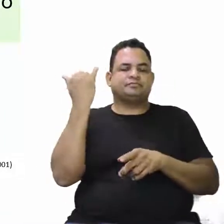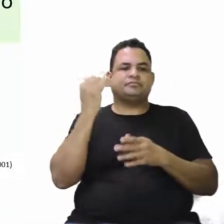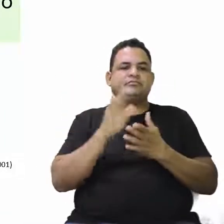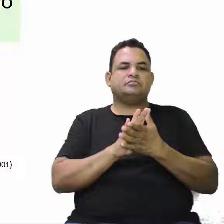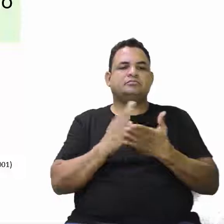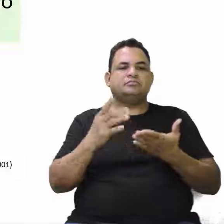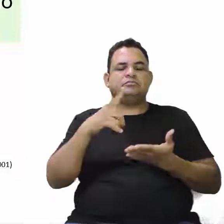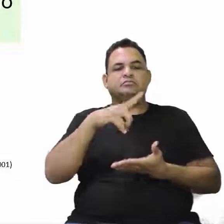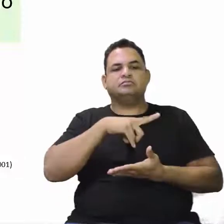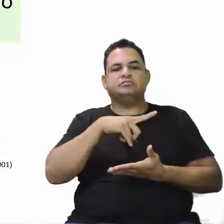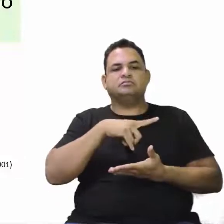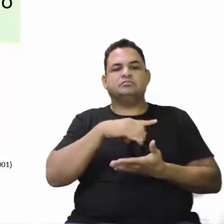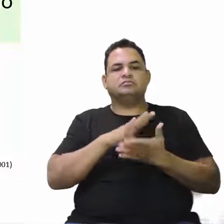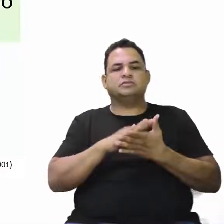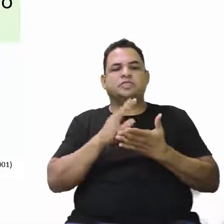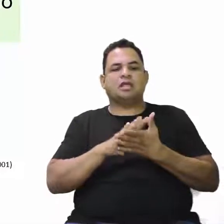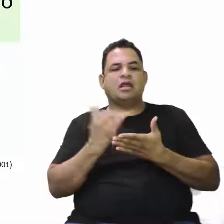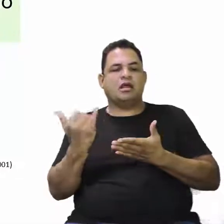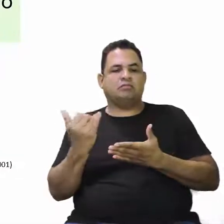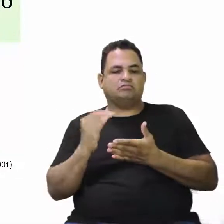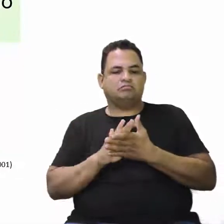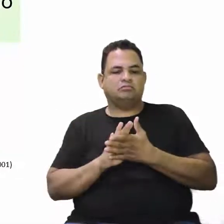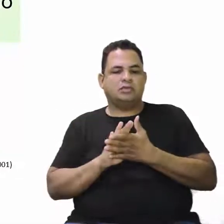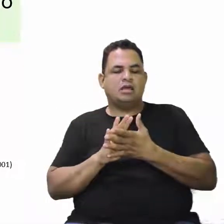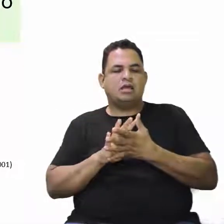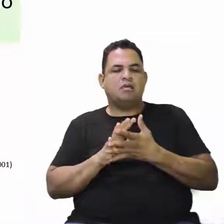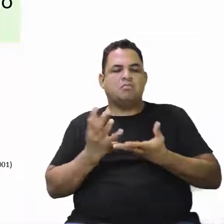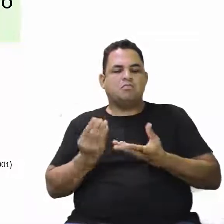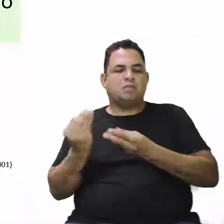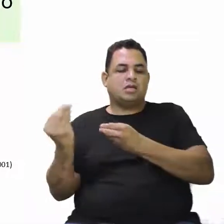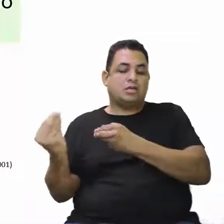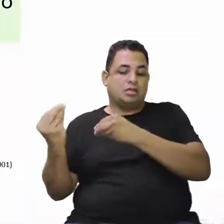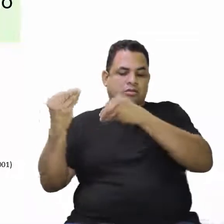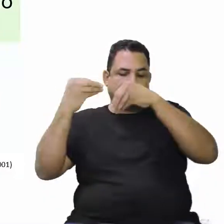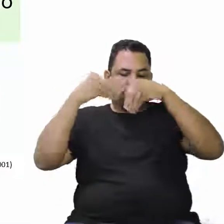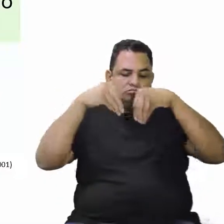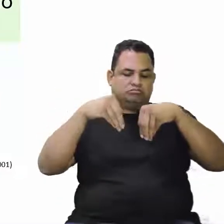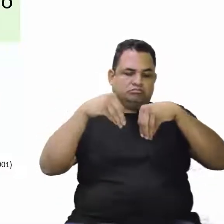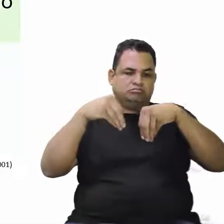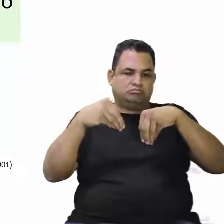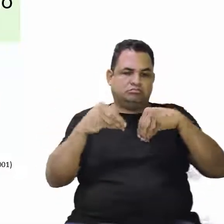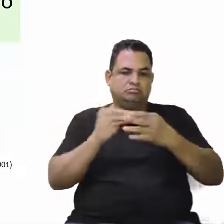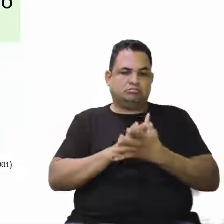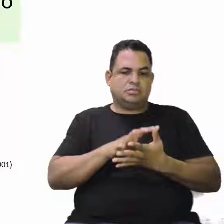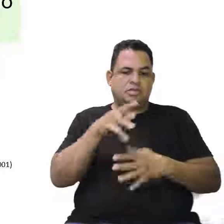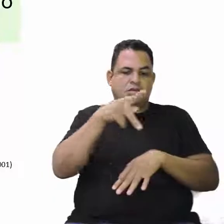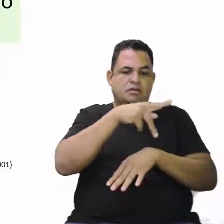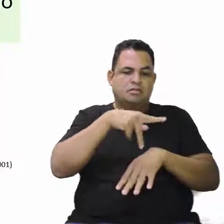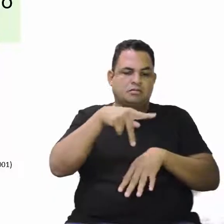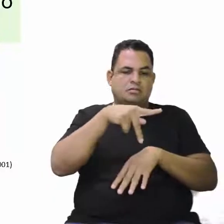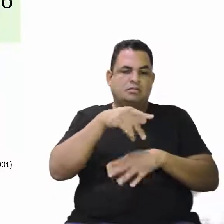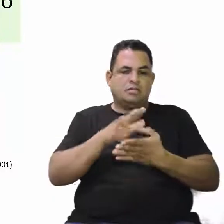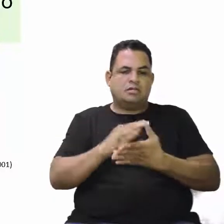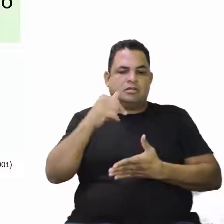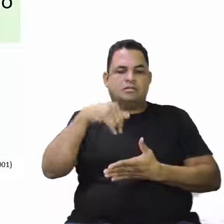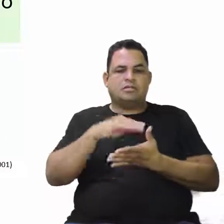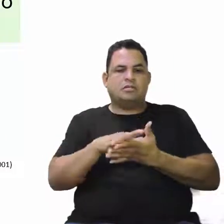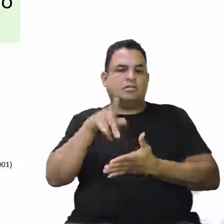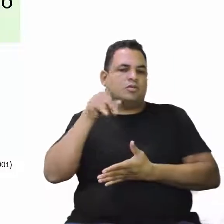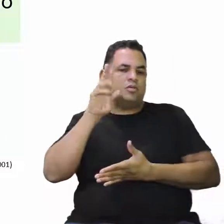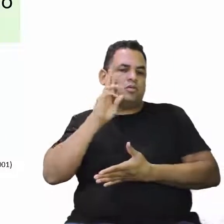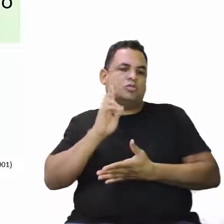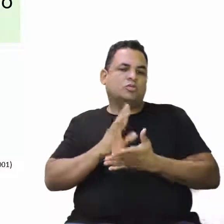para trazer vários migrantes para o nosso território. Falando sobre a borracha, vocês já estudaram